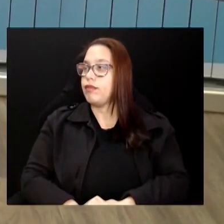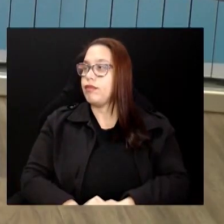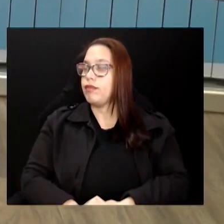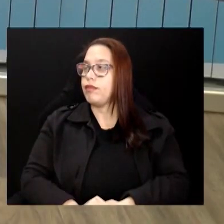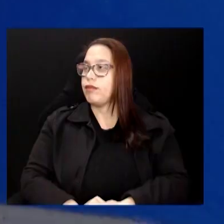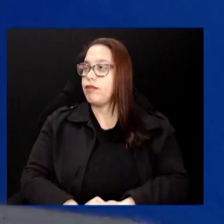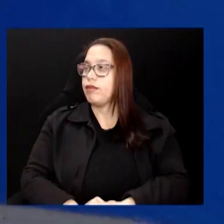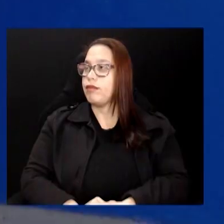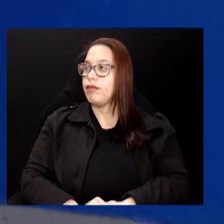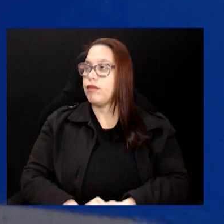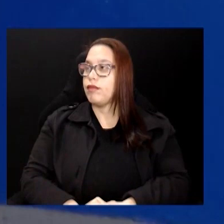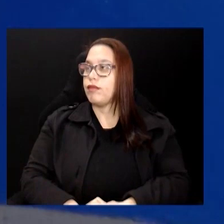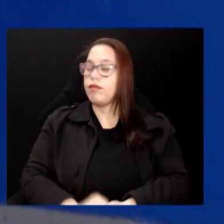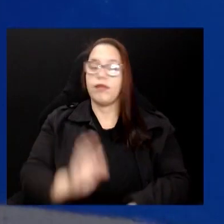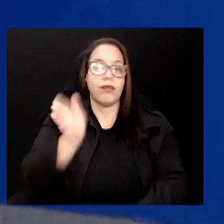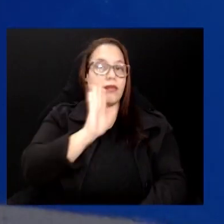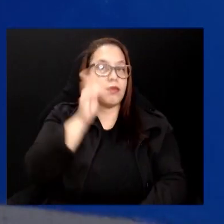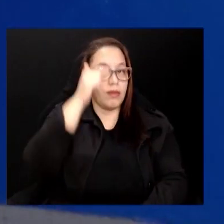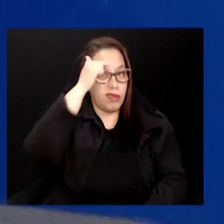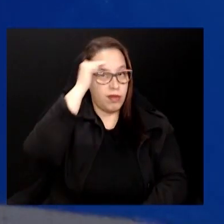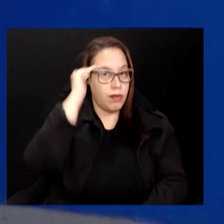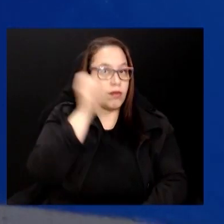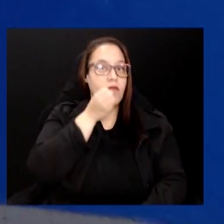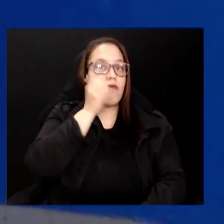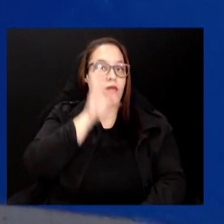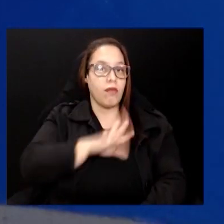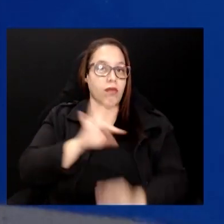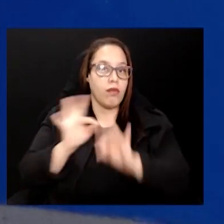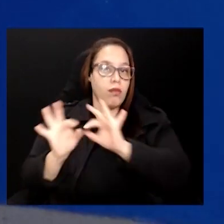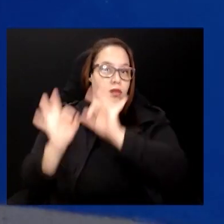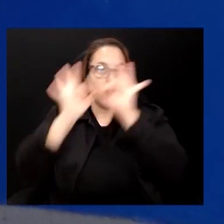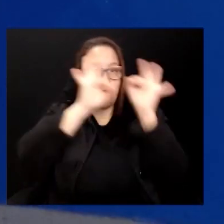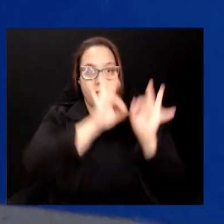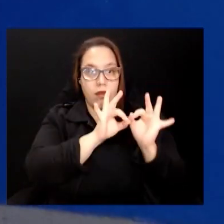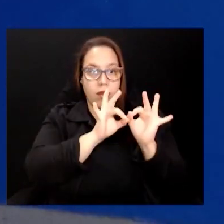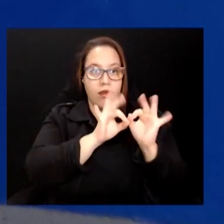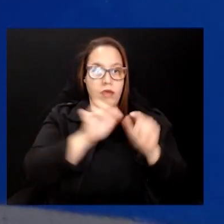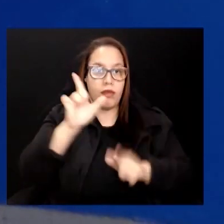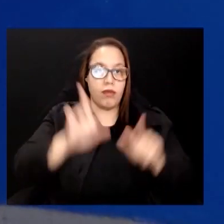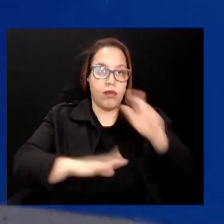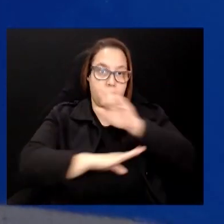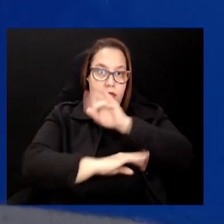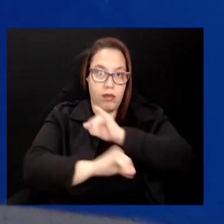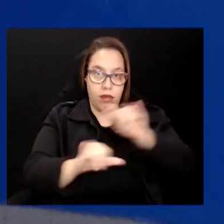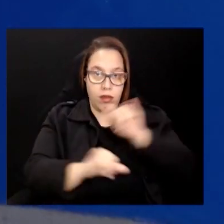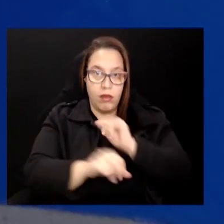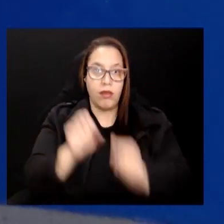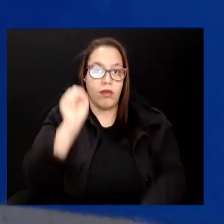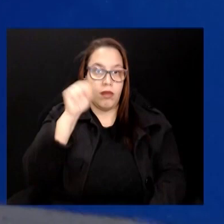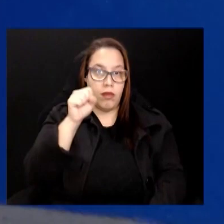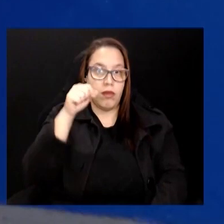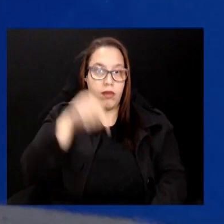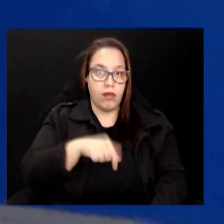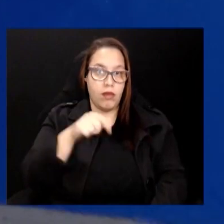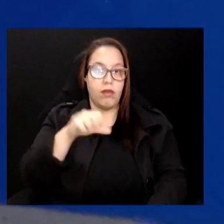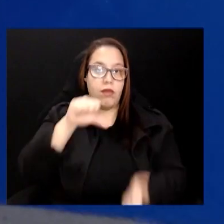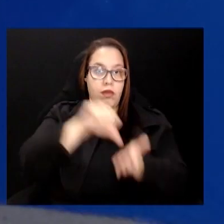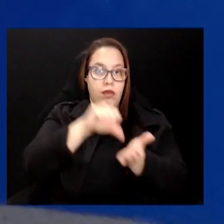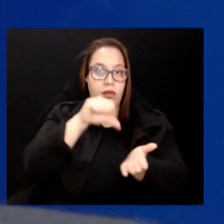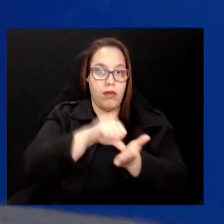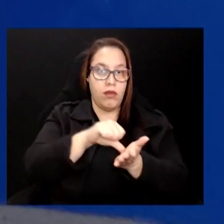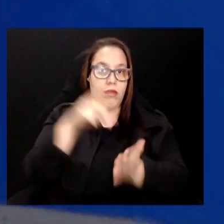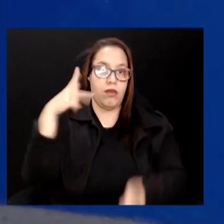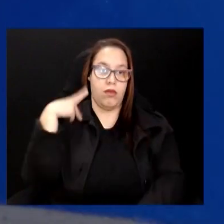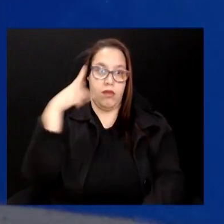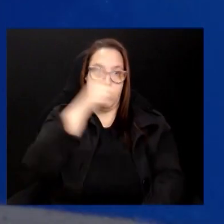Oi, Gabriel, boa tarde para você e para todos que acompanham o Câmara Notícia. É isso mesmo, eu estou aqui no Centro de Saúde Anchieta, onde essa